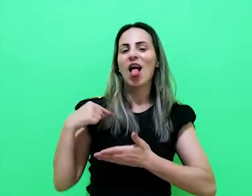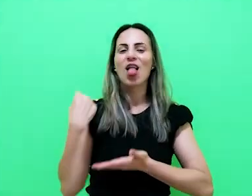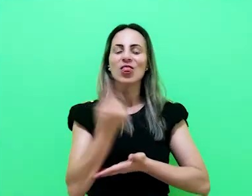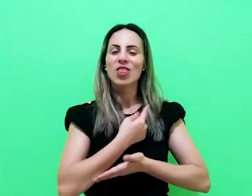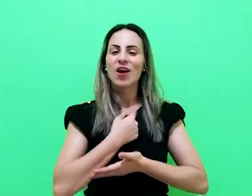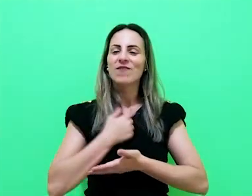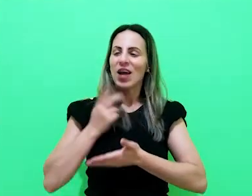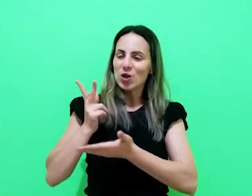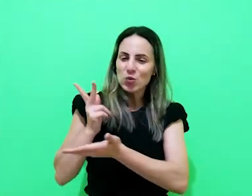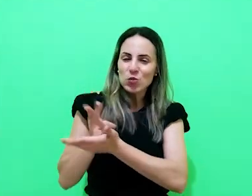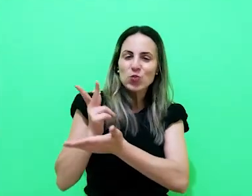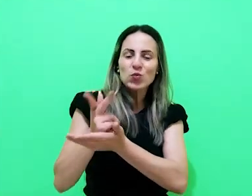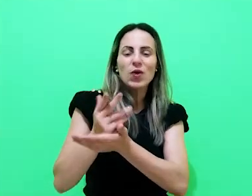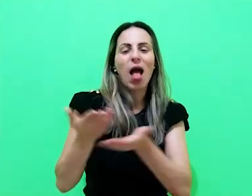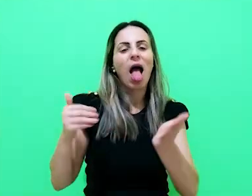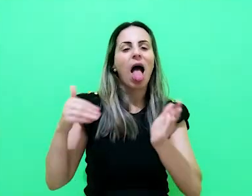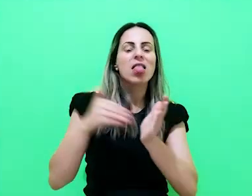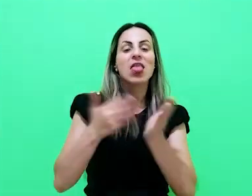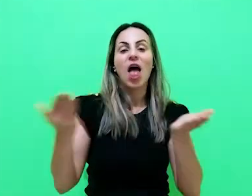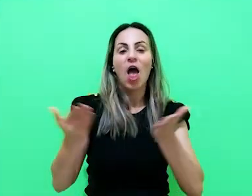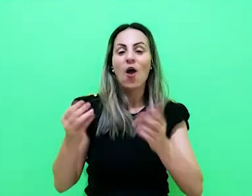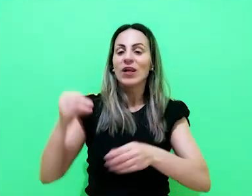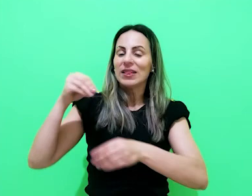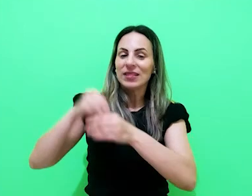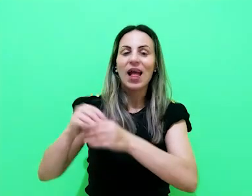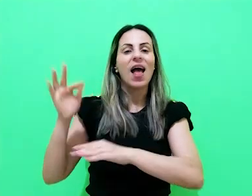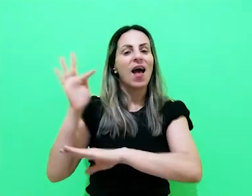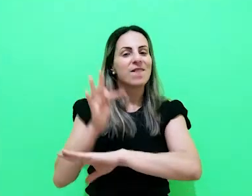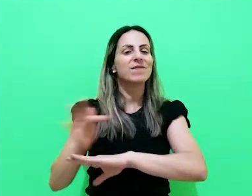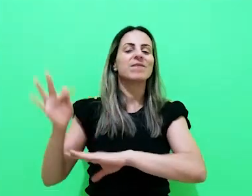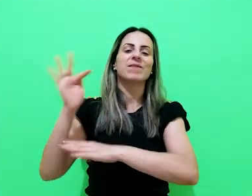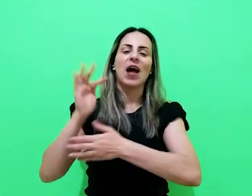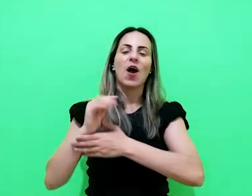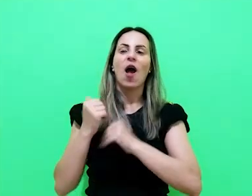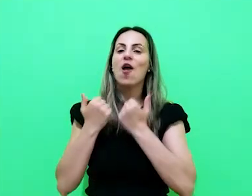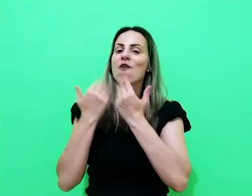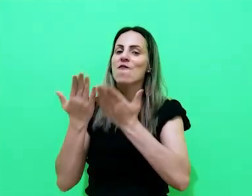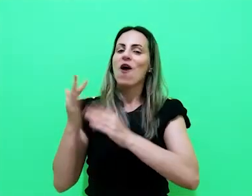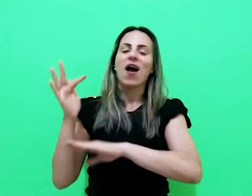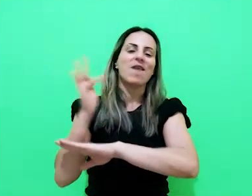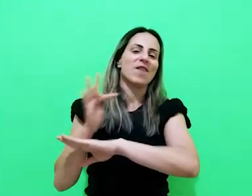gente segue até hoje, graças a Deus, dentro da universidade, juntos fora da